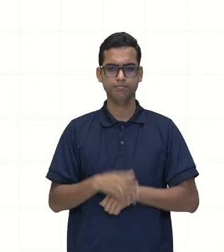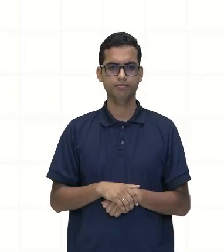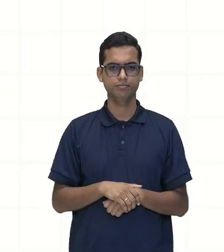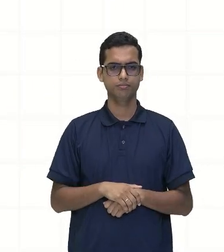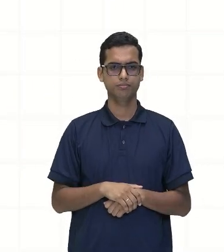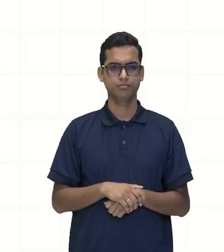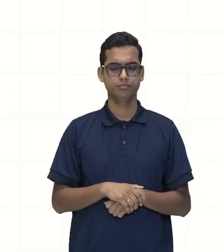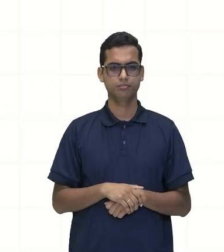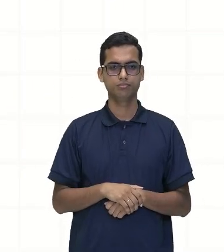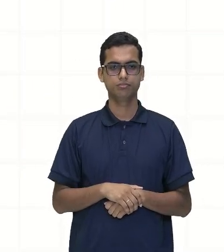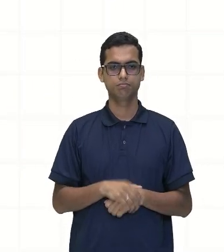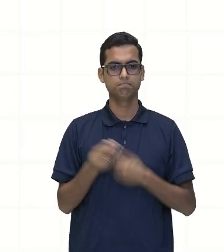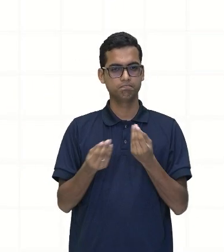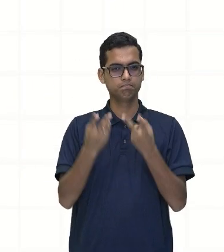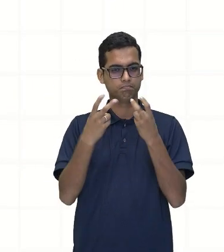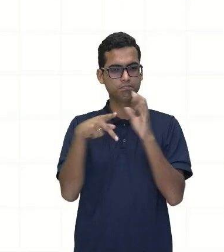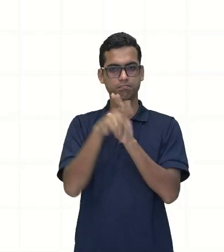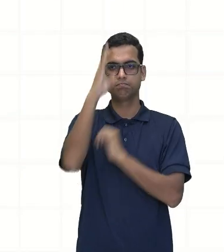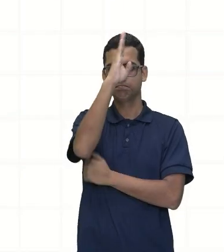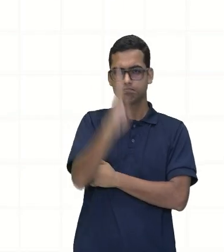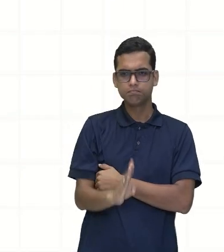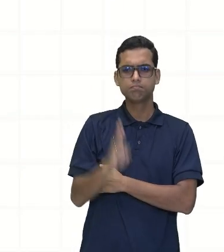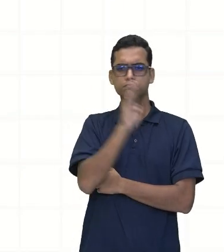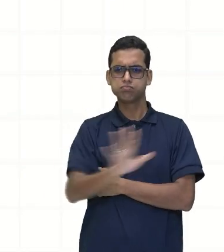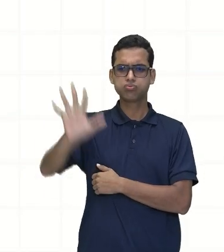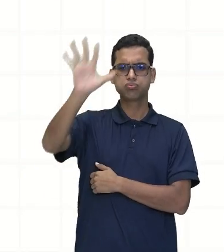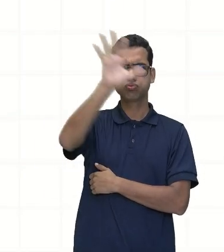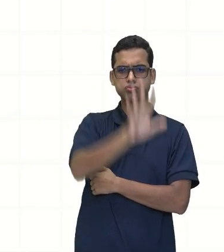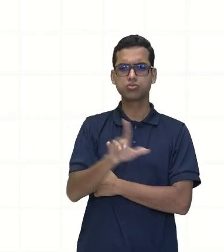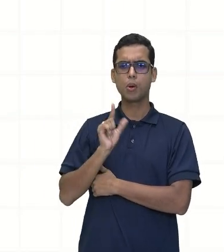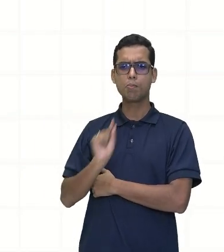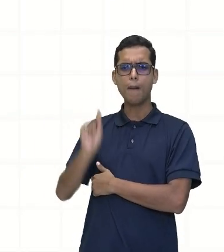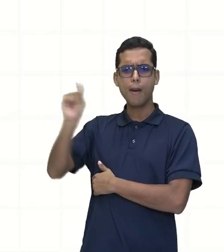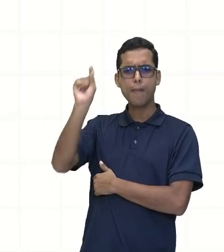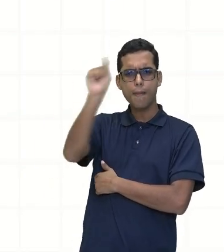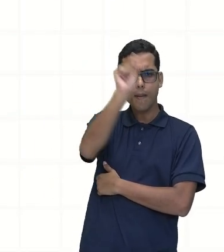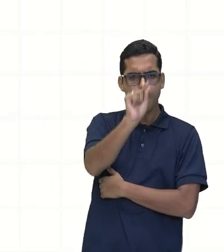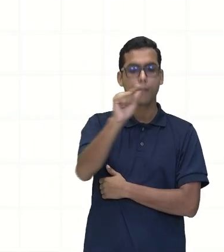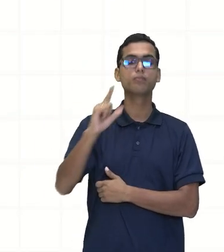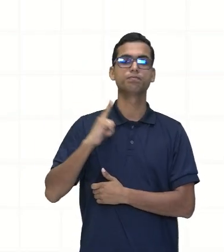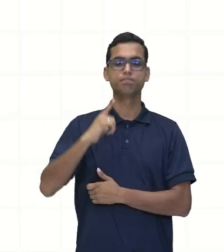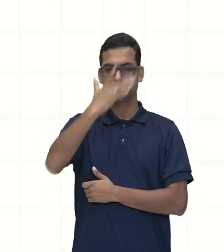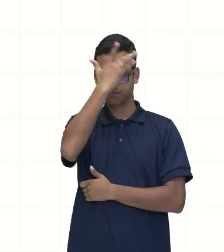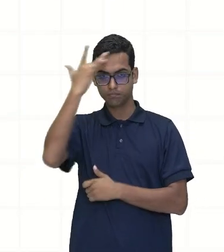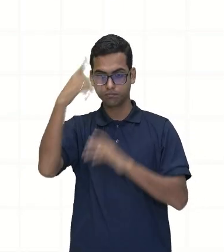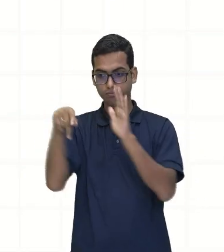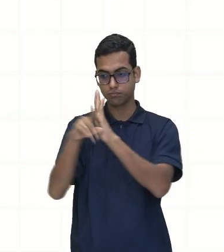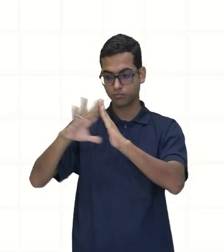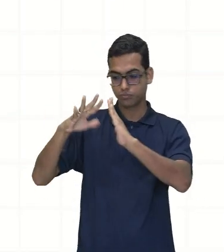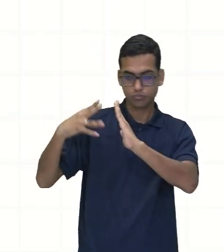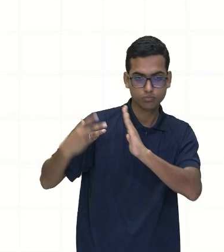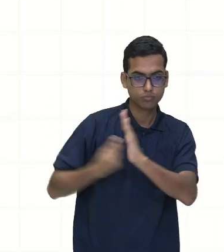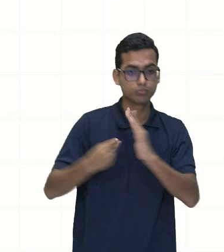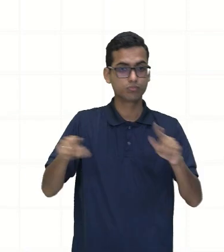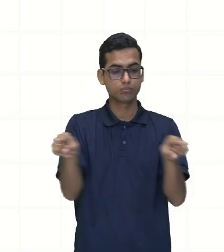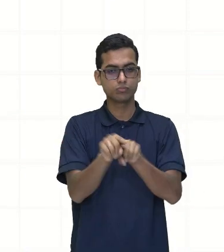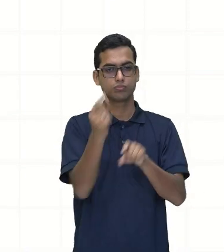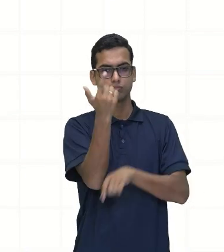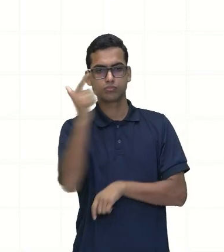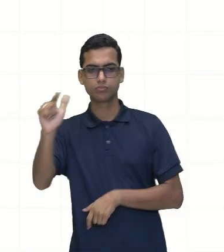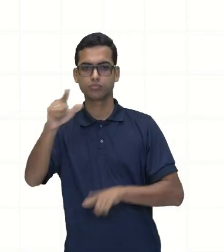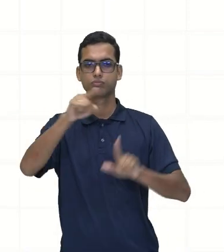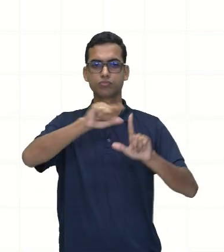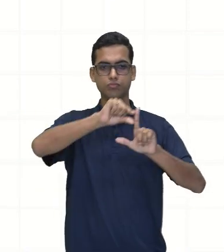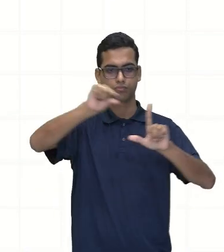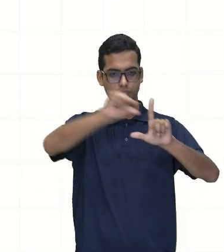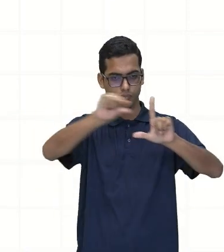nessa distribuição ao longo do território brasileiro, tá bom? Mais o gráfico para a gente observar com a distribuição populacional